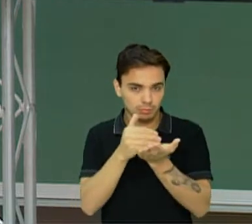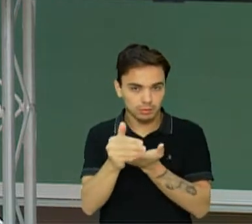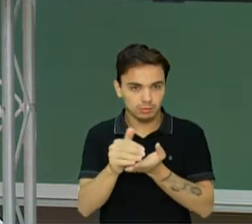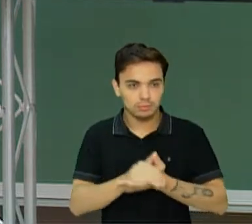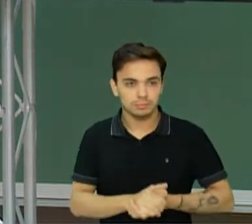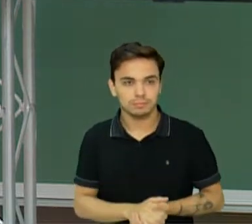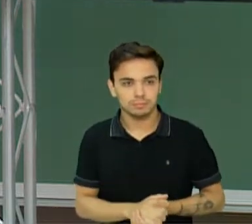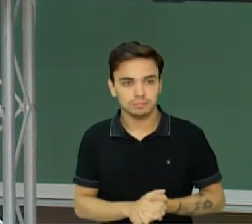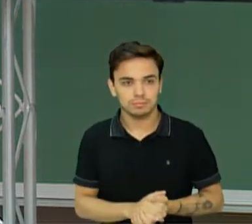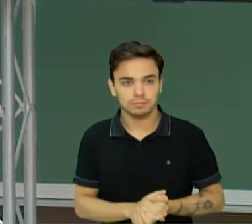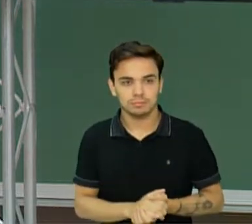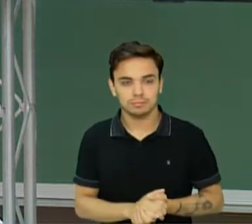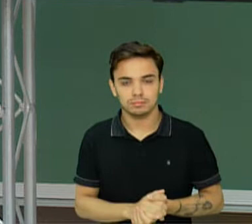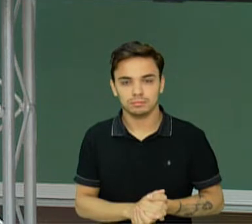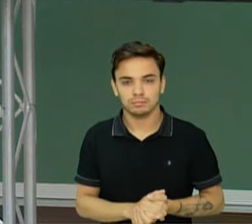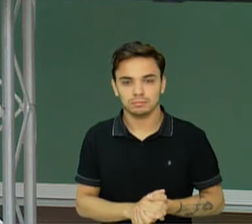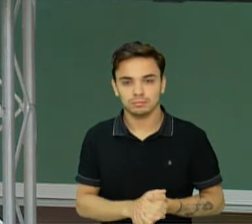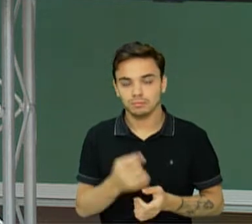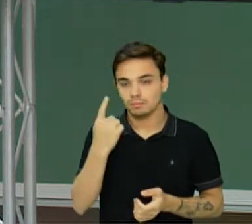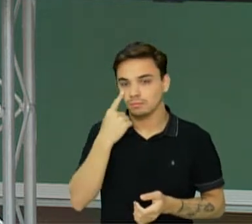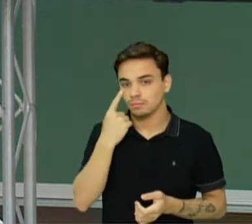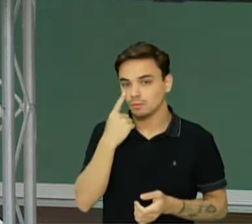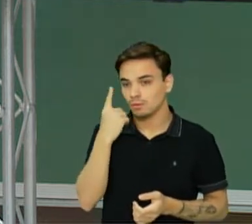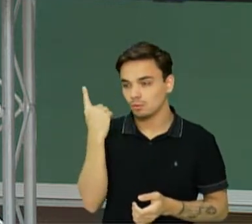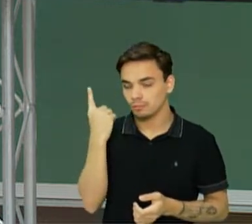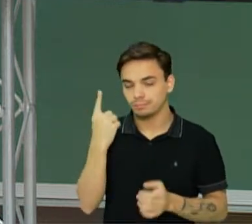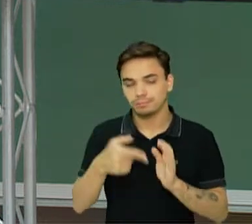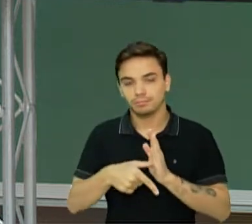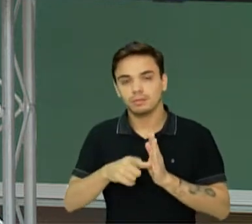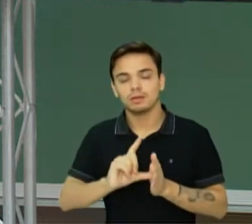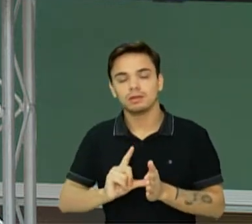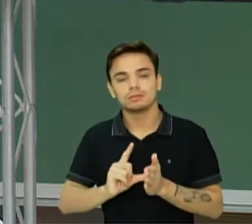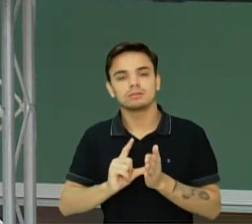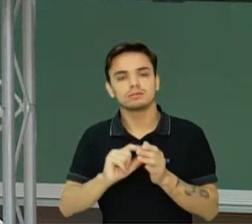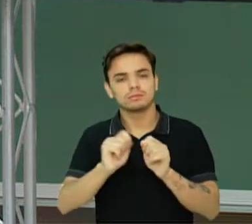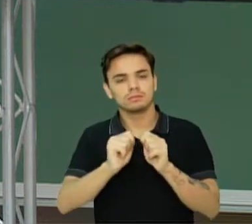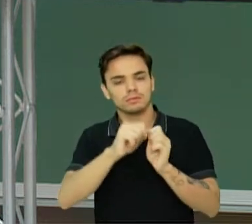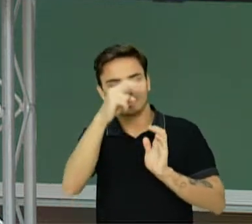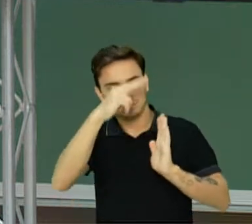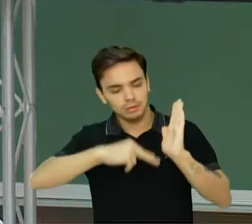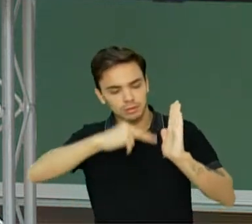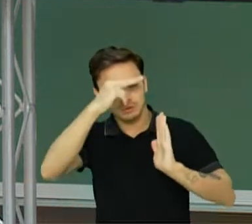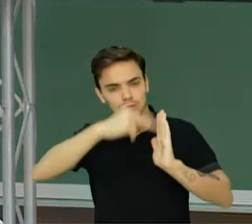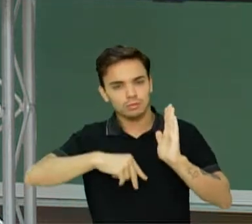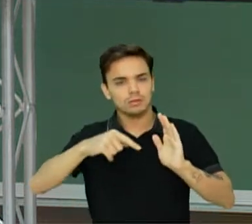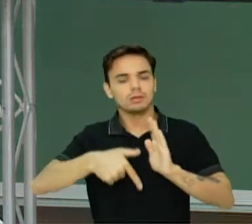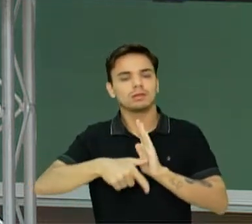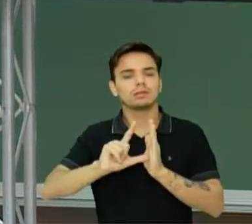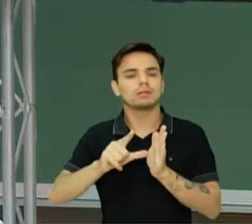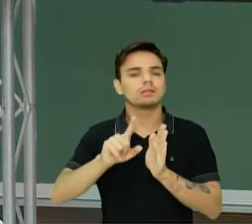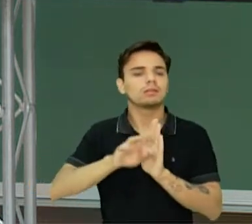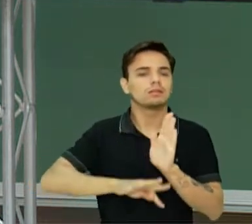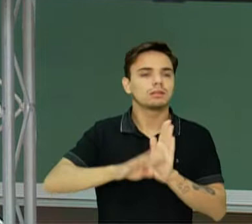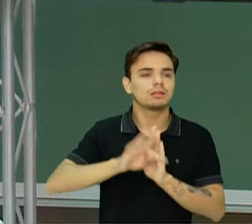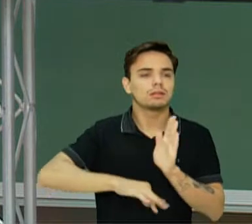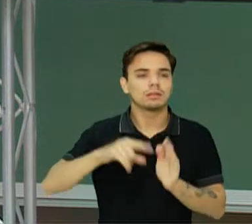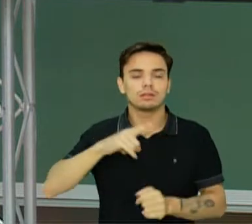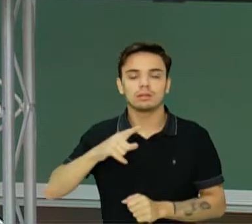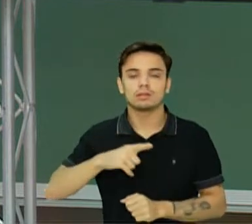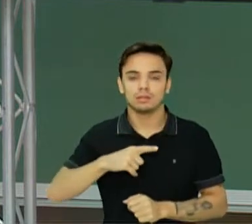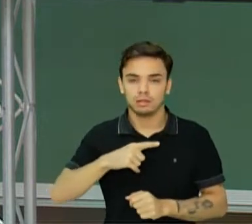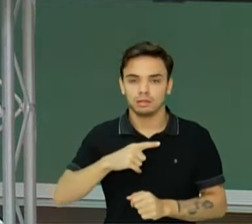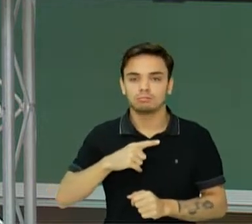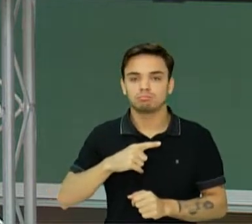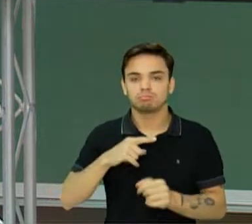Bora lá. Before reading, antes da gente fazer a leitura do nosso primeiro texto aqui da nossa aula de hoje, eu tenho justamente a pergunta, que é